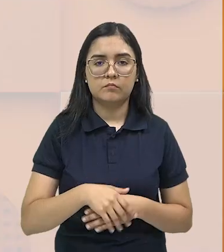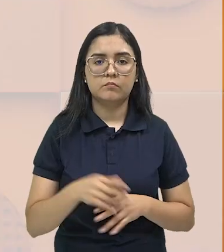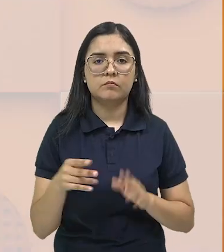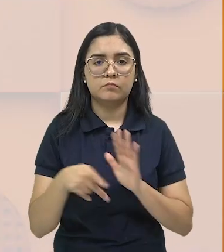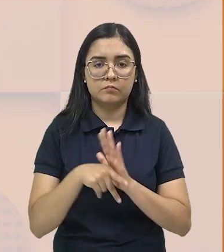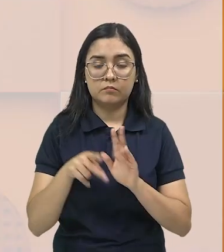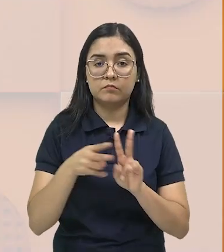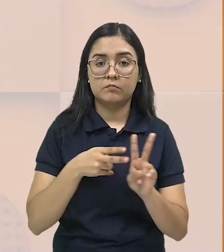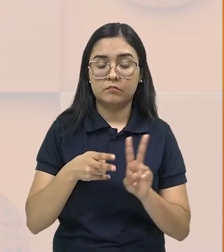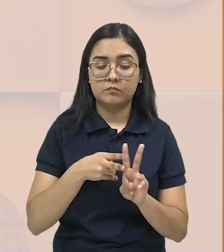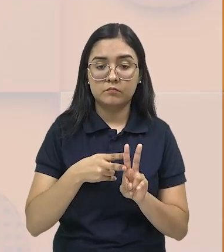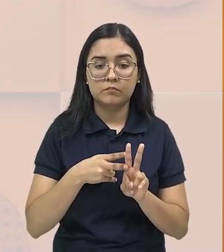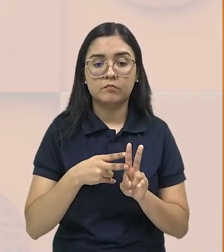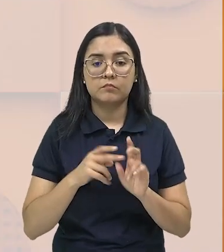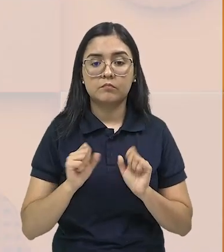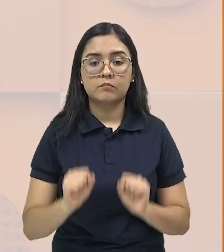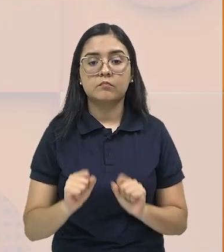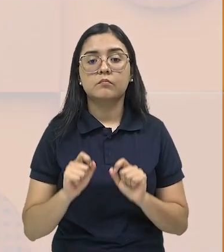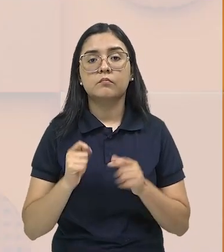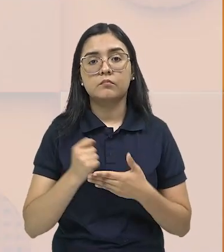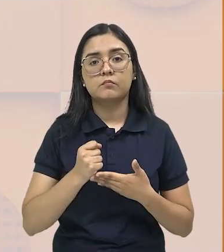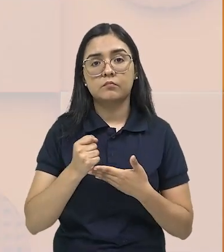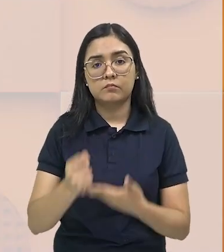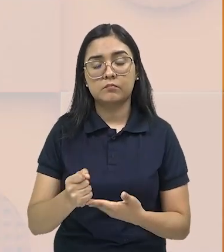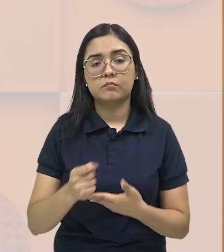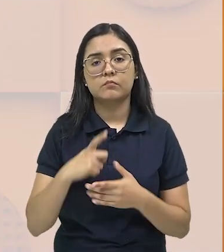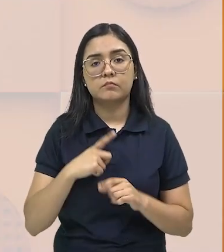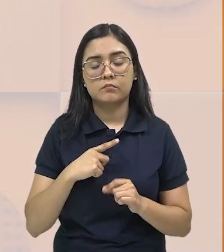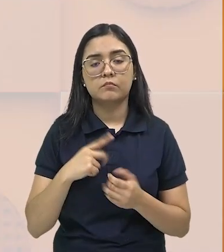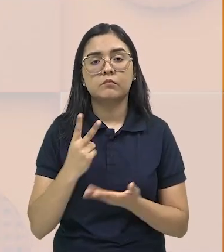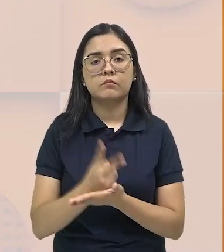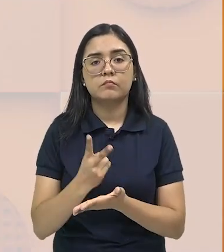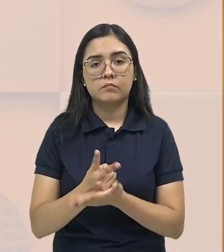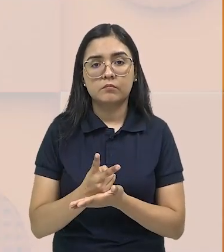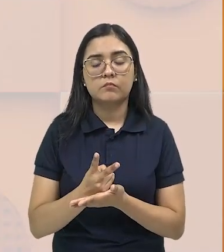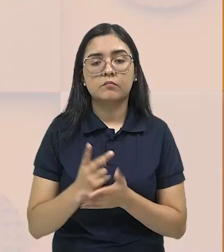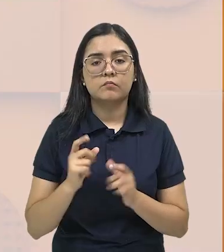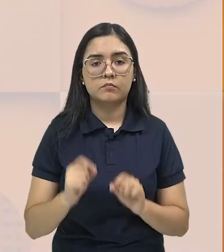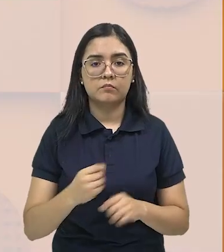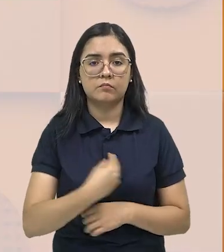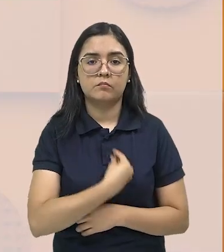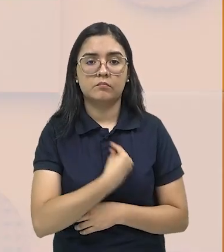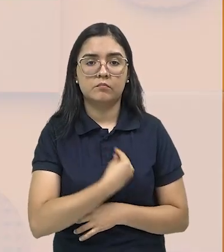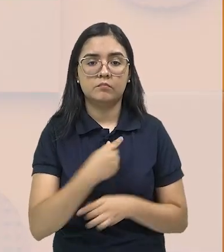terras indígenas, claro, que podem ajudar na preservação do modo de